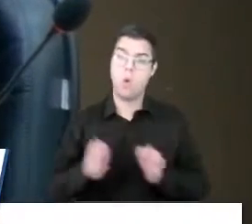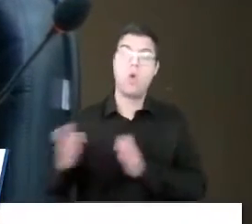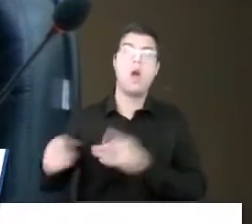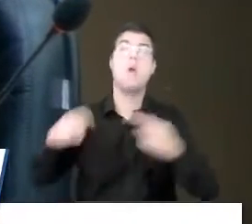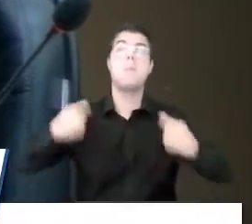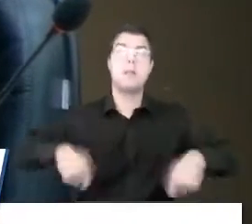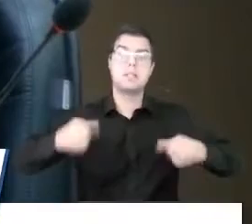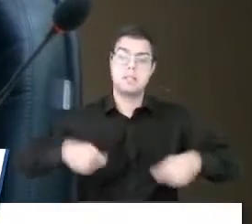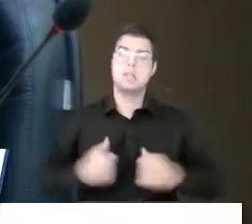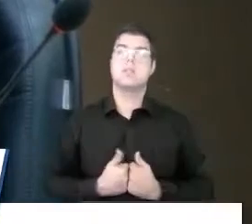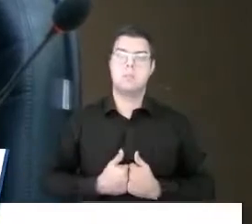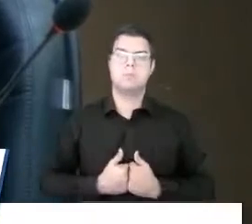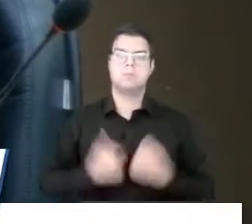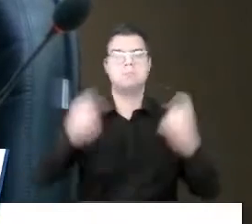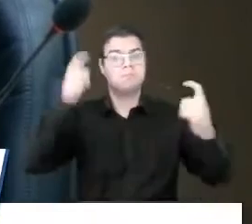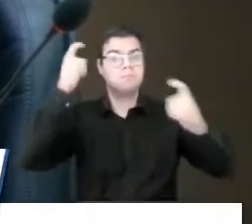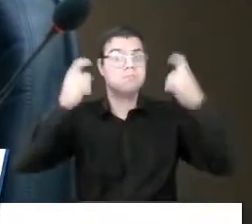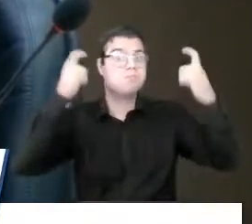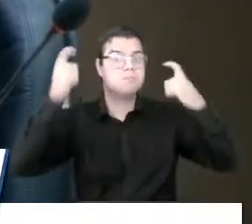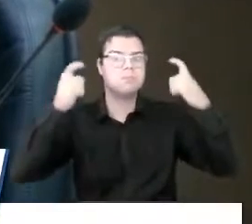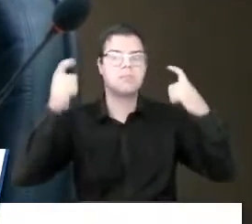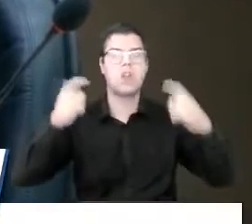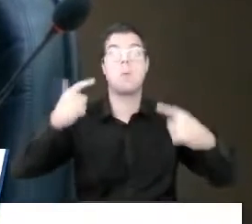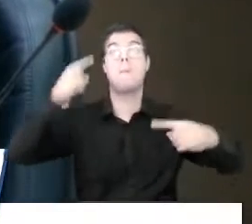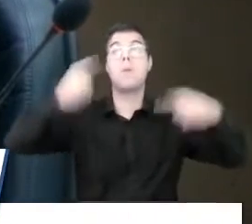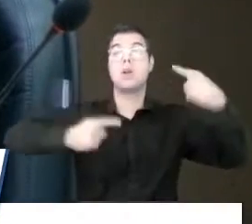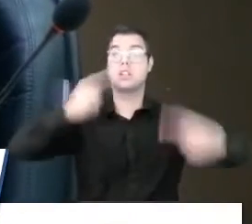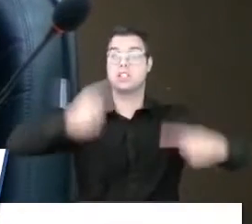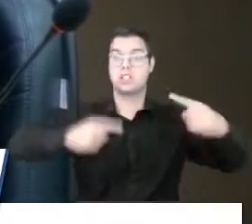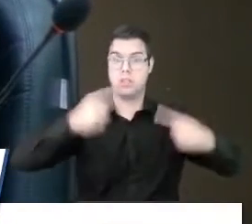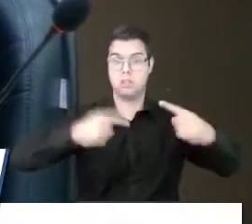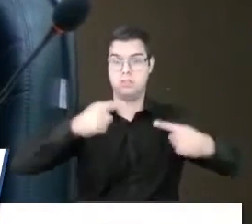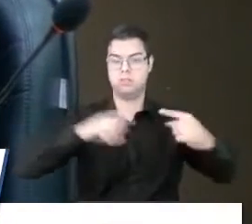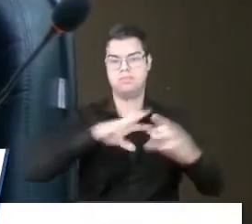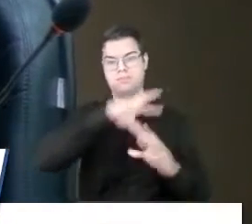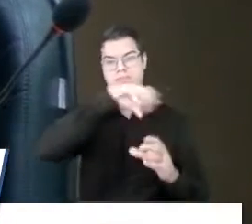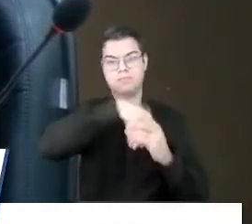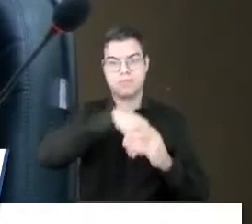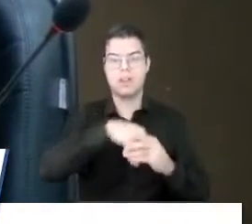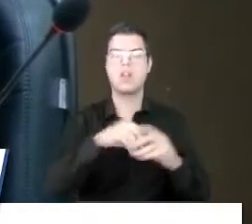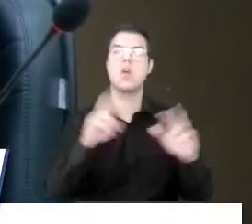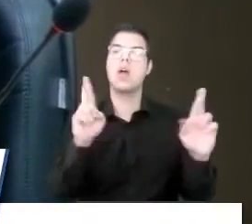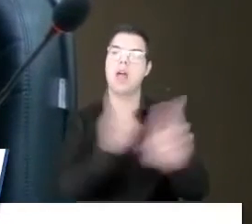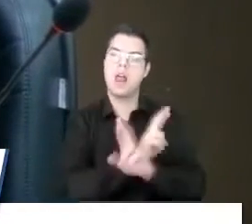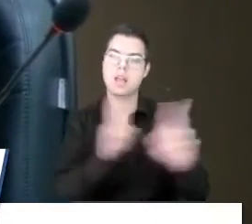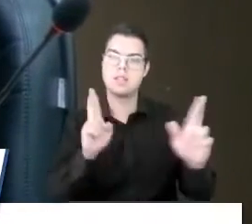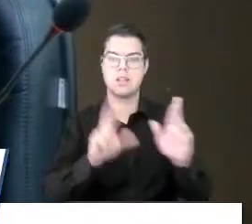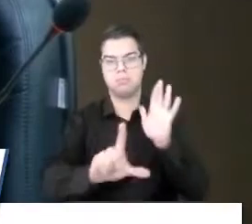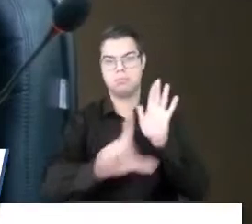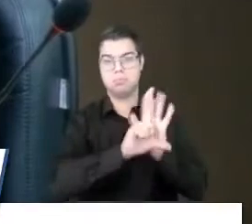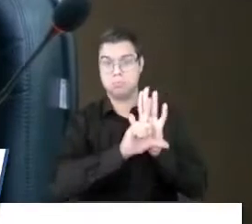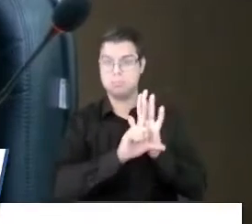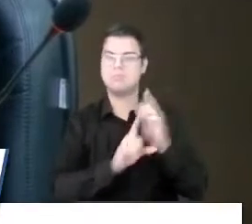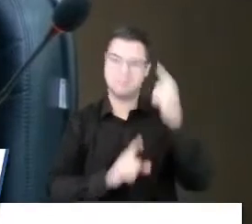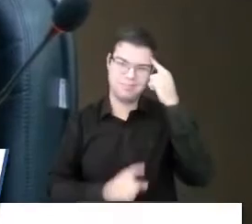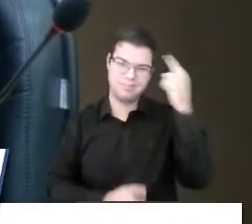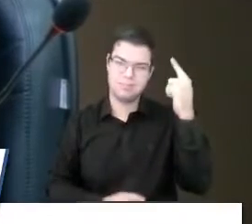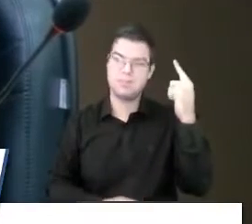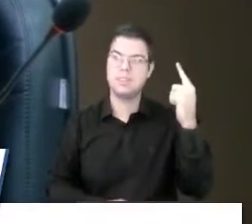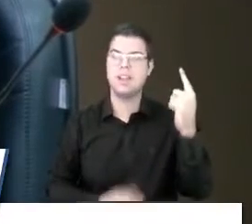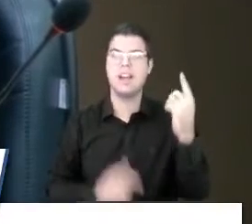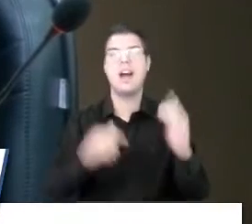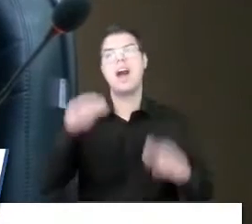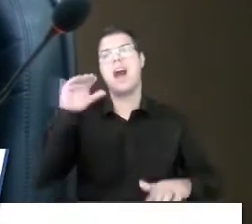uma preocupação política maior com a relação com o legislativo, entendeu? Então, às vezes, escorrega